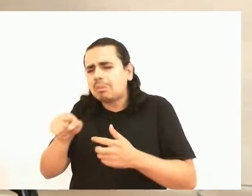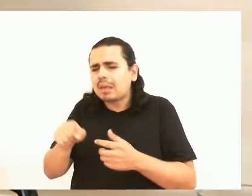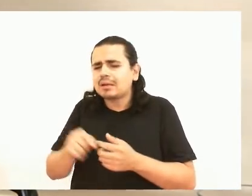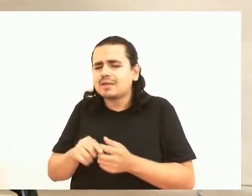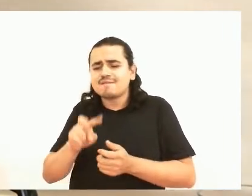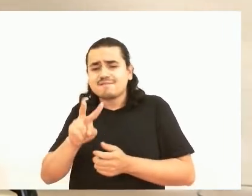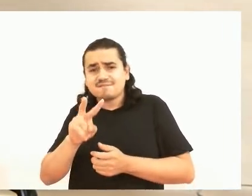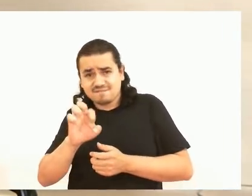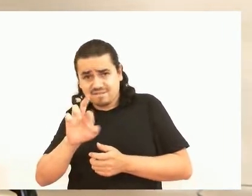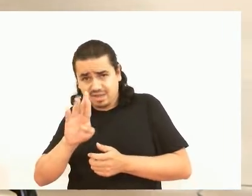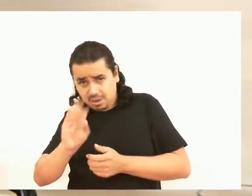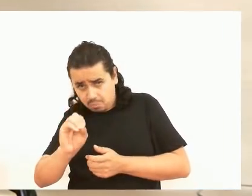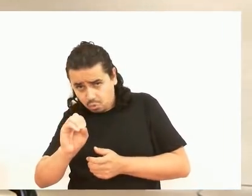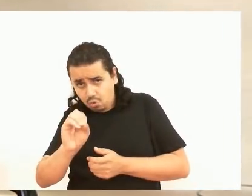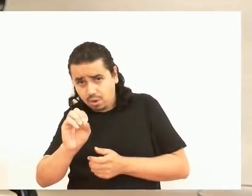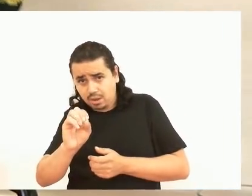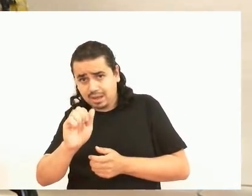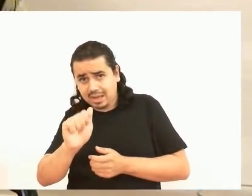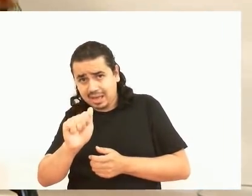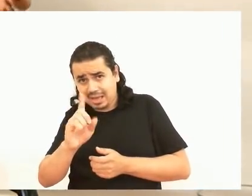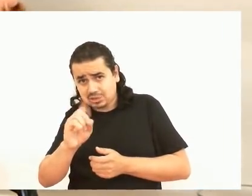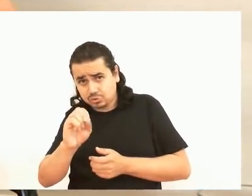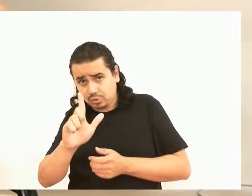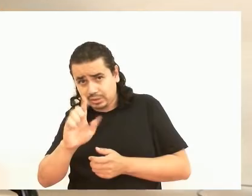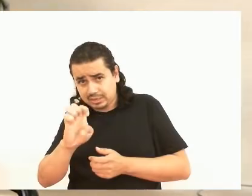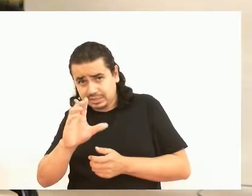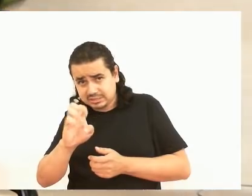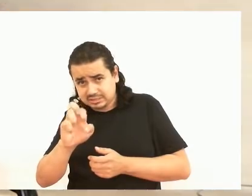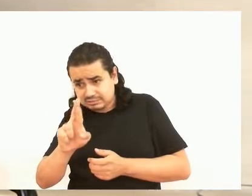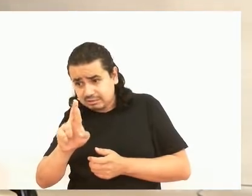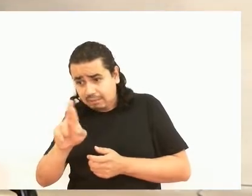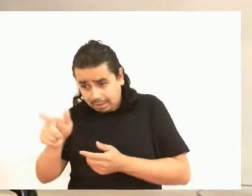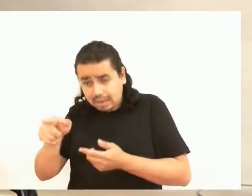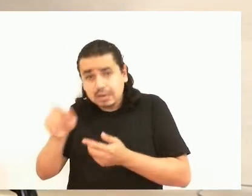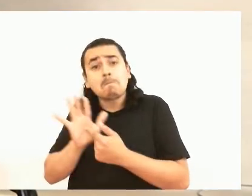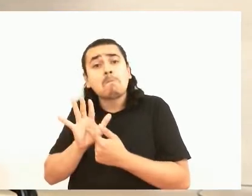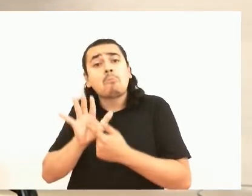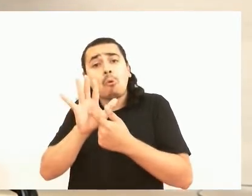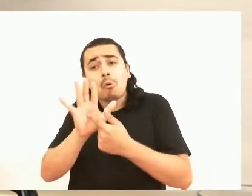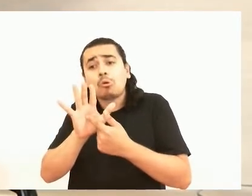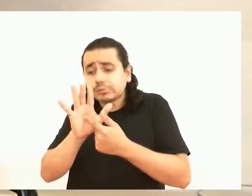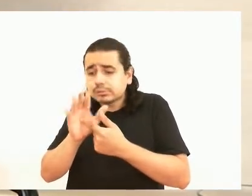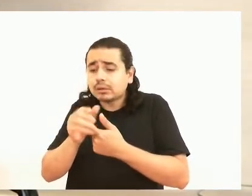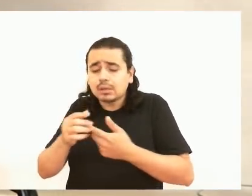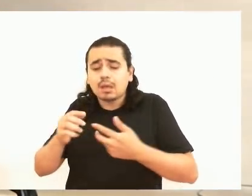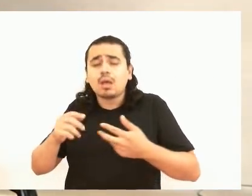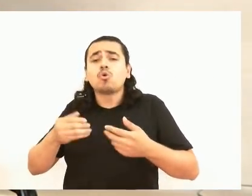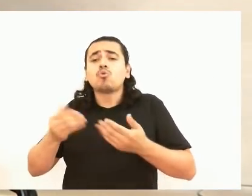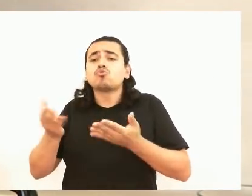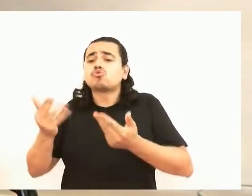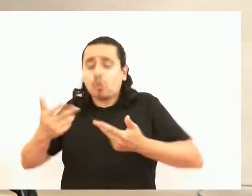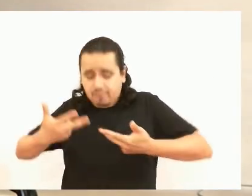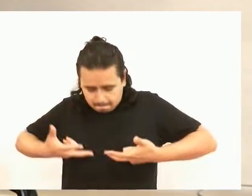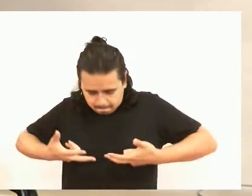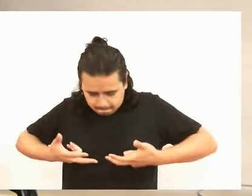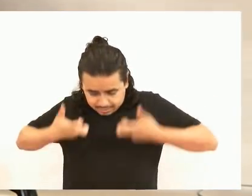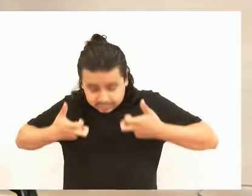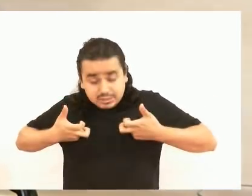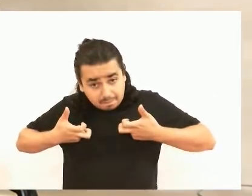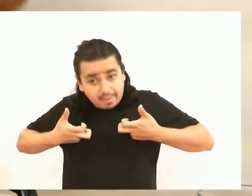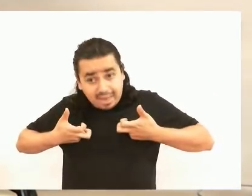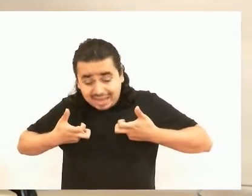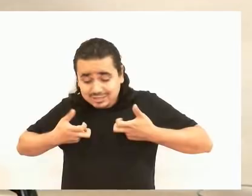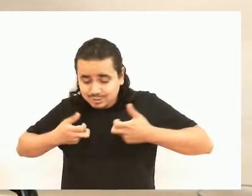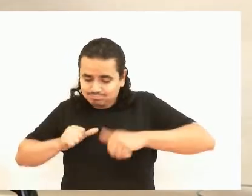verbo adolesceu ser traz a essa relação com esse re conhecer e se rejuvenescer